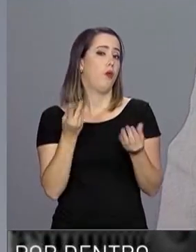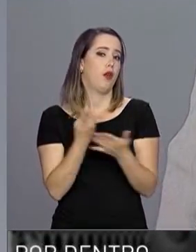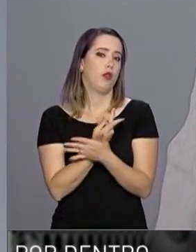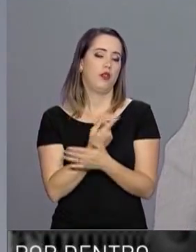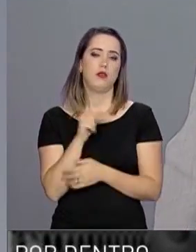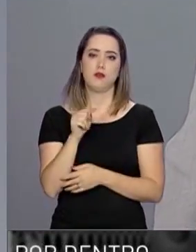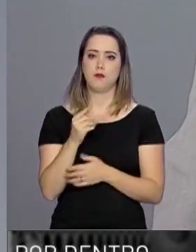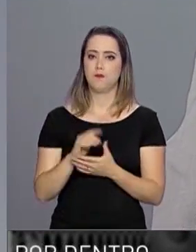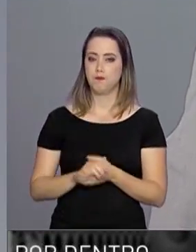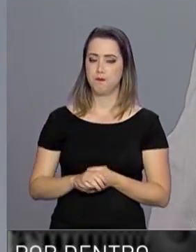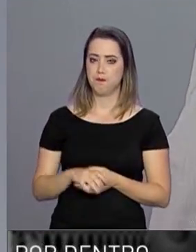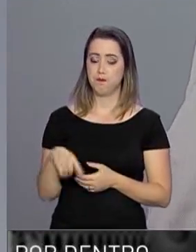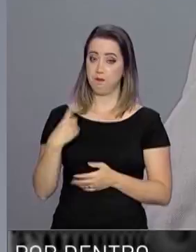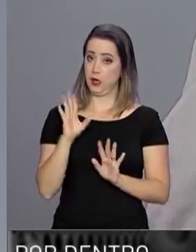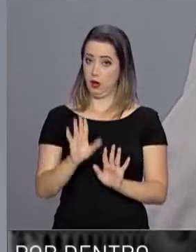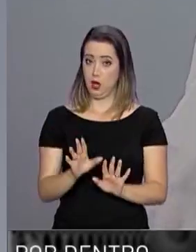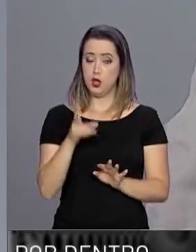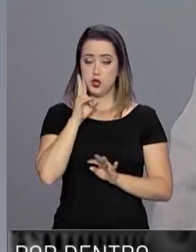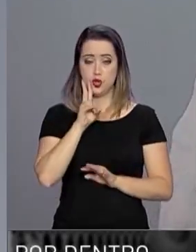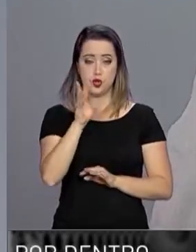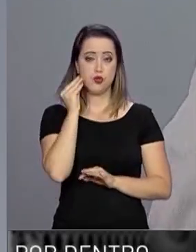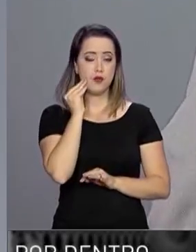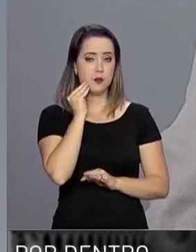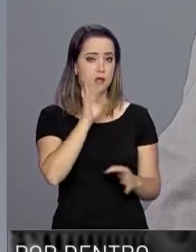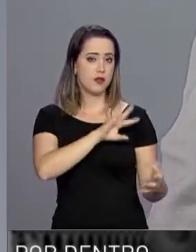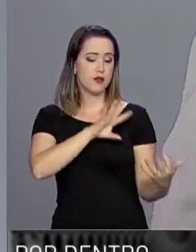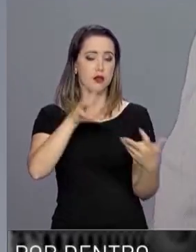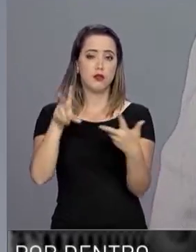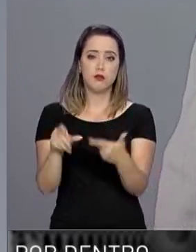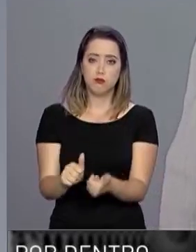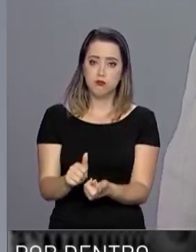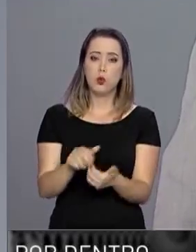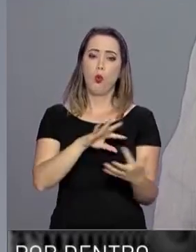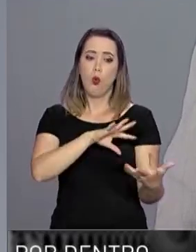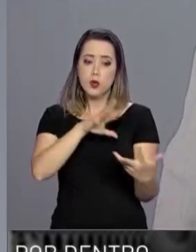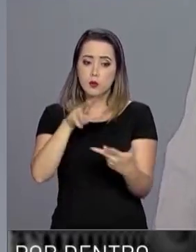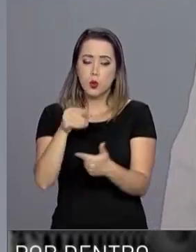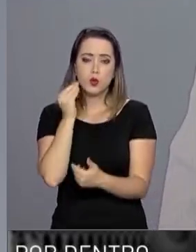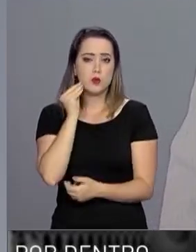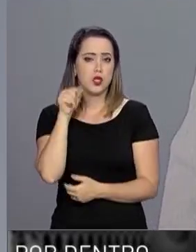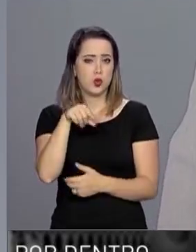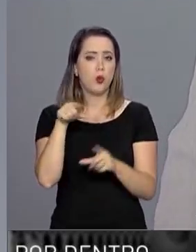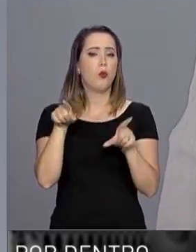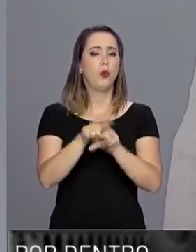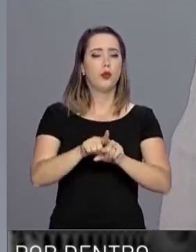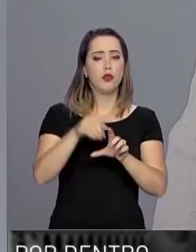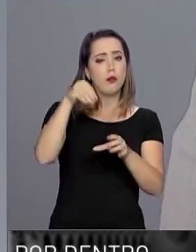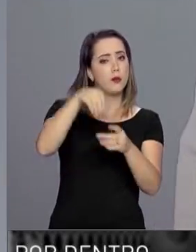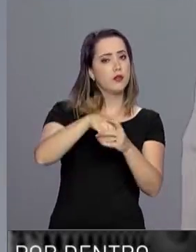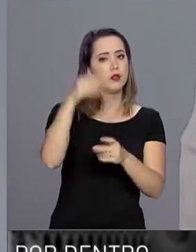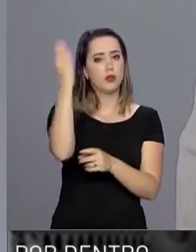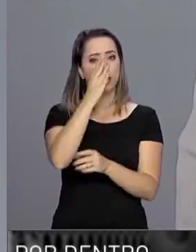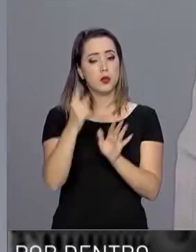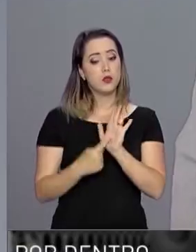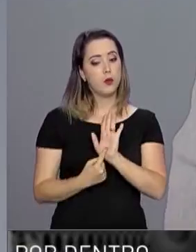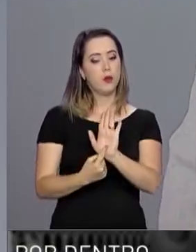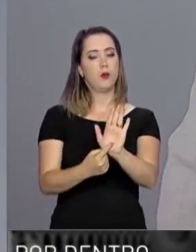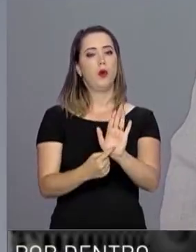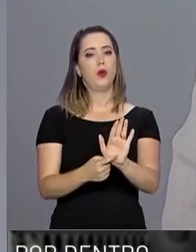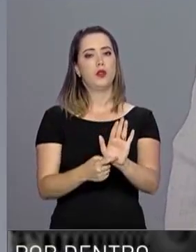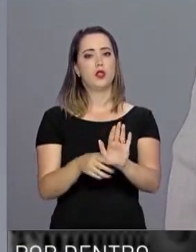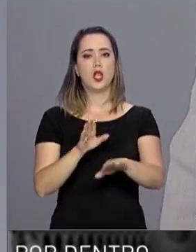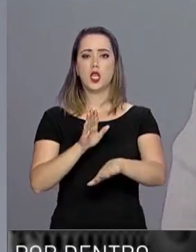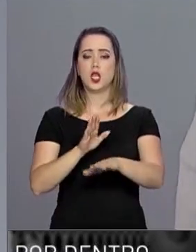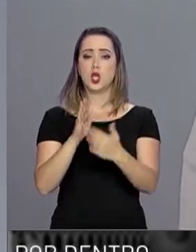integral, primeiro a gente olha para a experiência mundo afora e para as experiências, inclusive, dentro do Brasil, que demonstram que o tempo